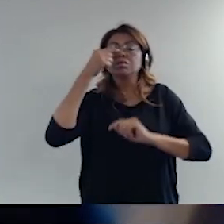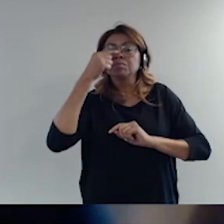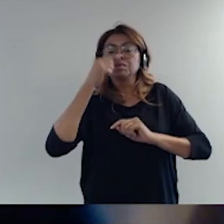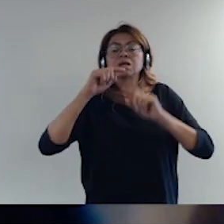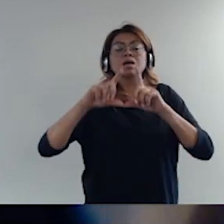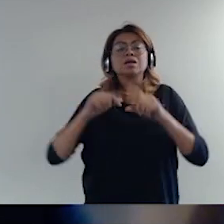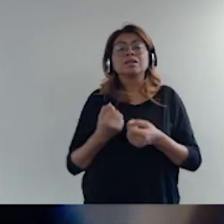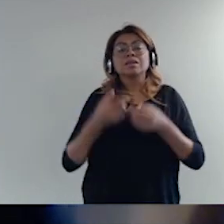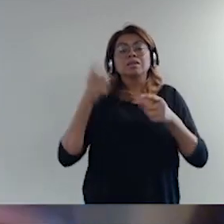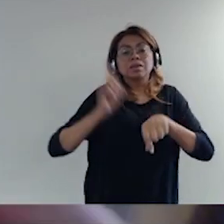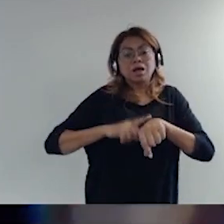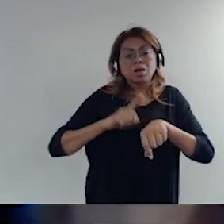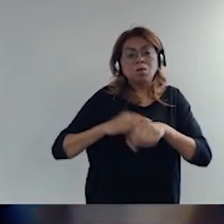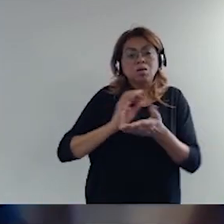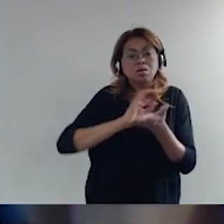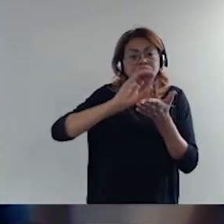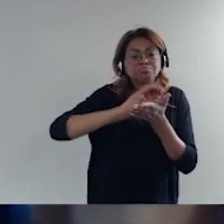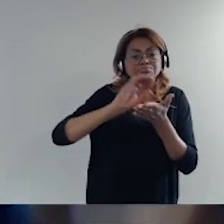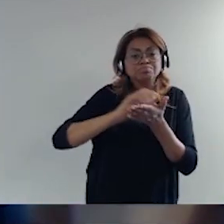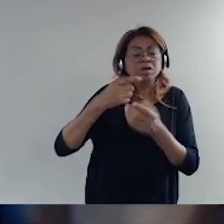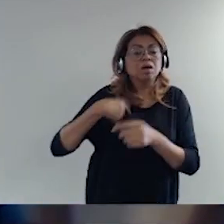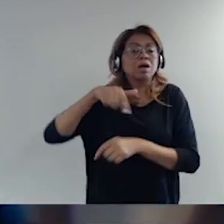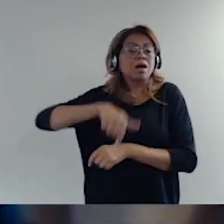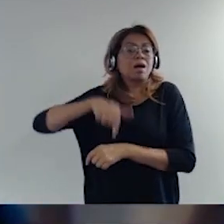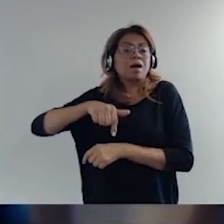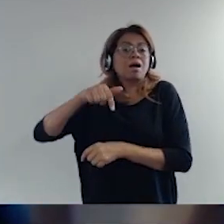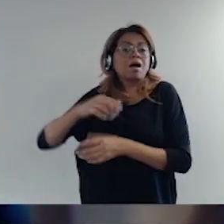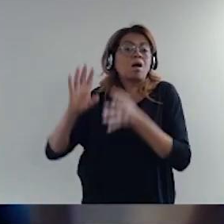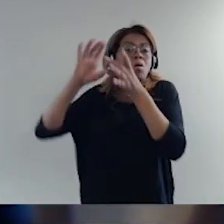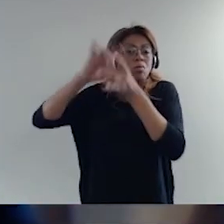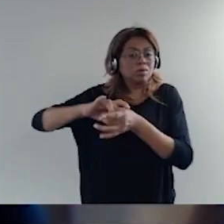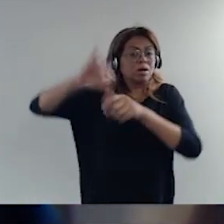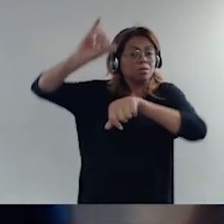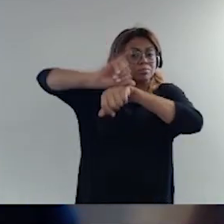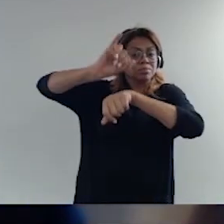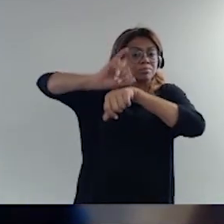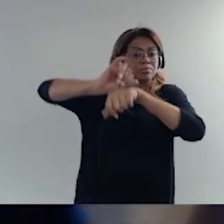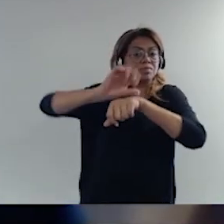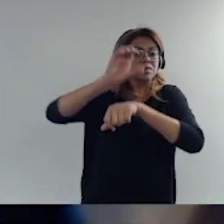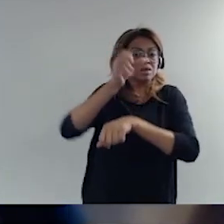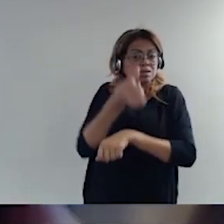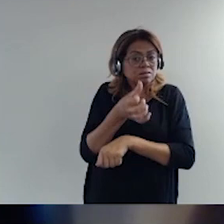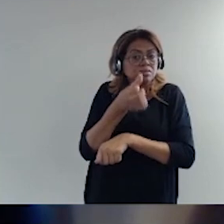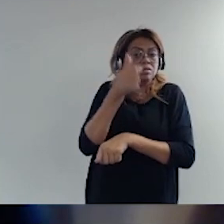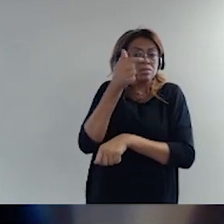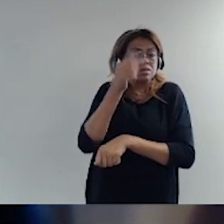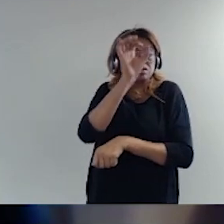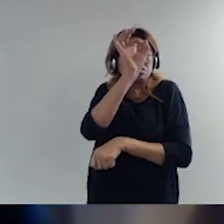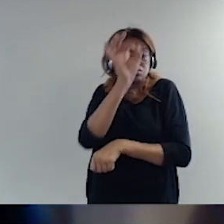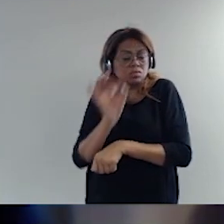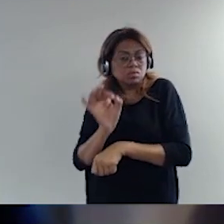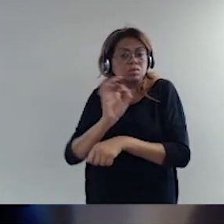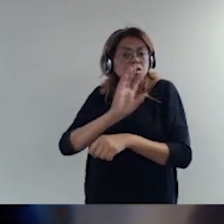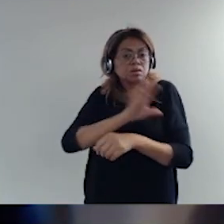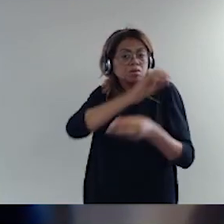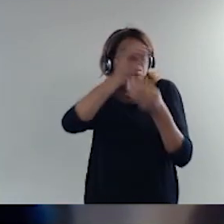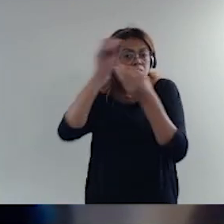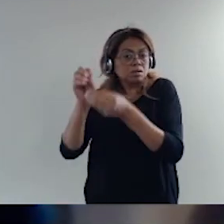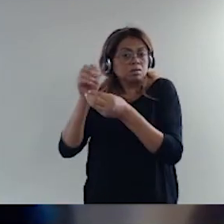financeira. A União é que detém 67%, 70%, e repassa aos estados quando repassa o